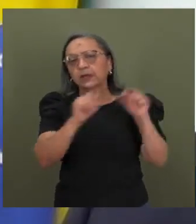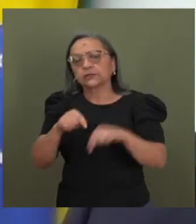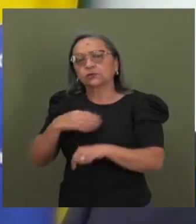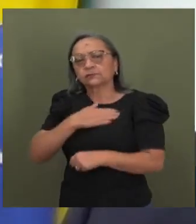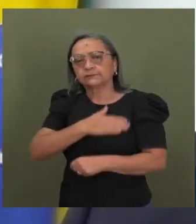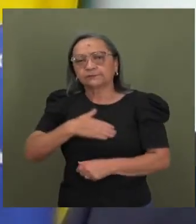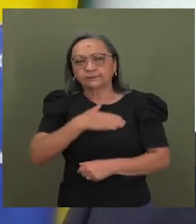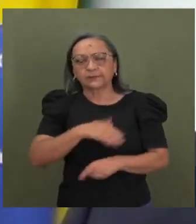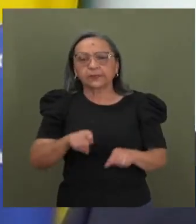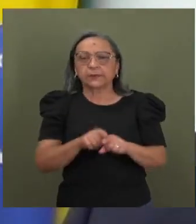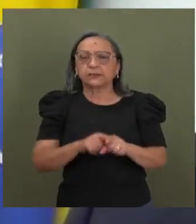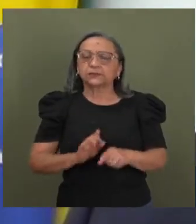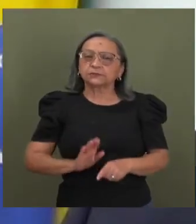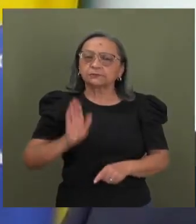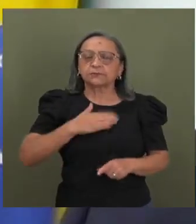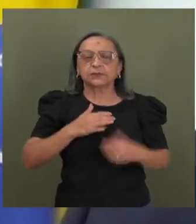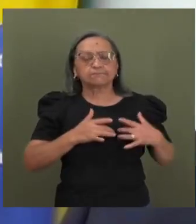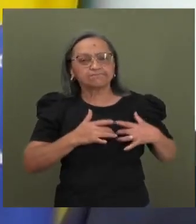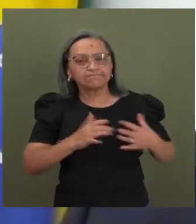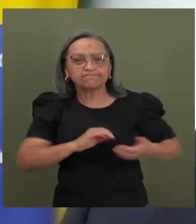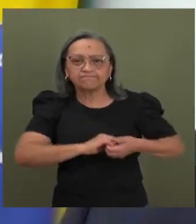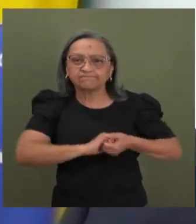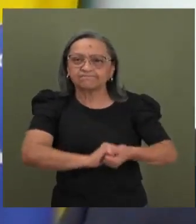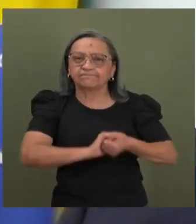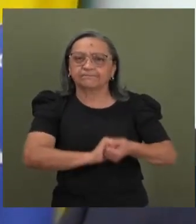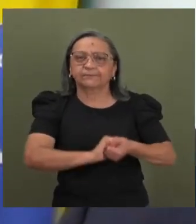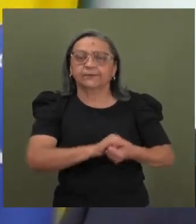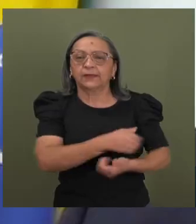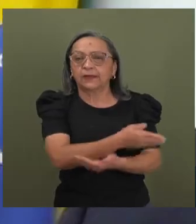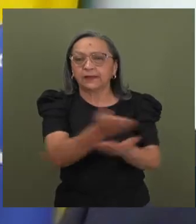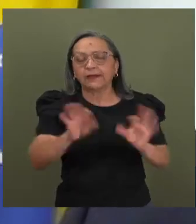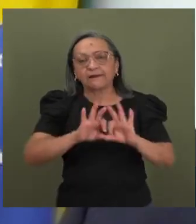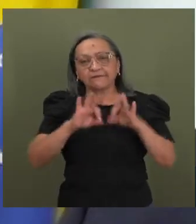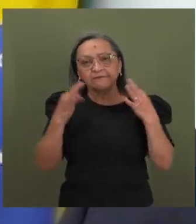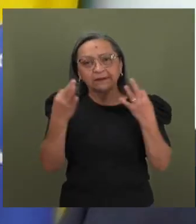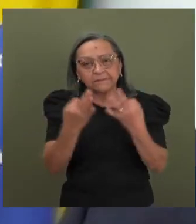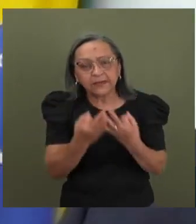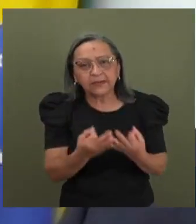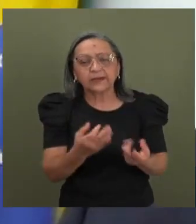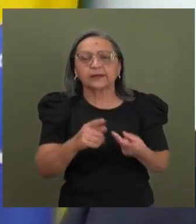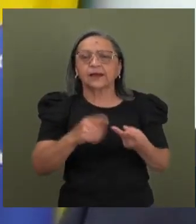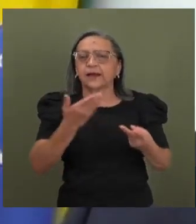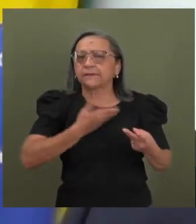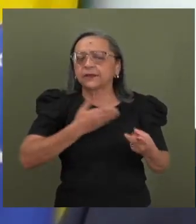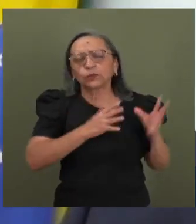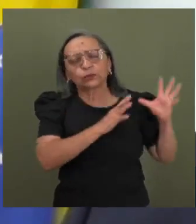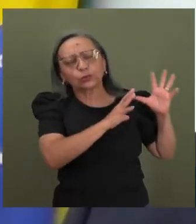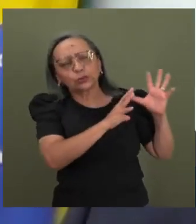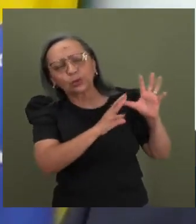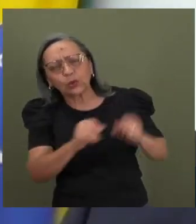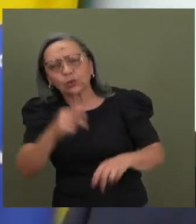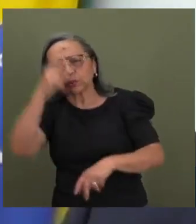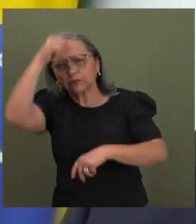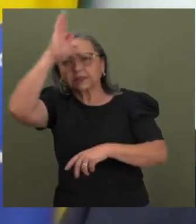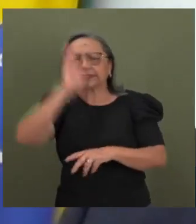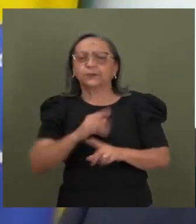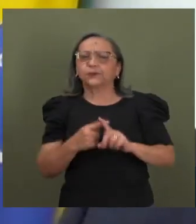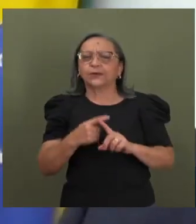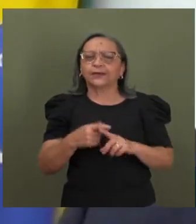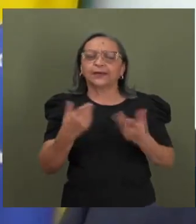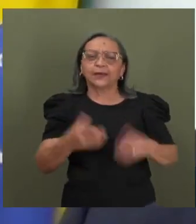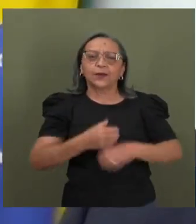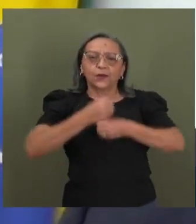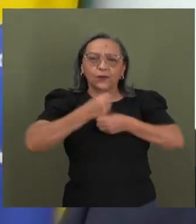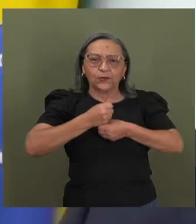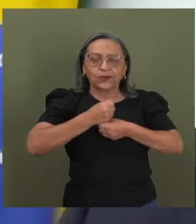gostaria de manifestar minha solidariedade para a família, para os amigos, para todos os brasileiros, porque o